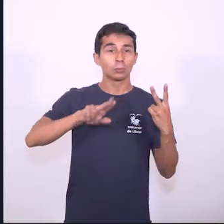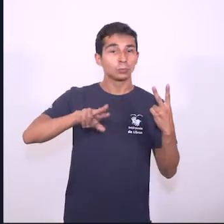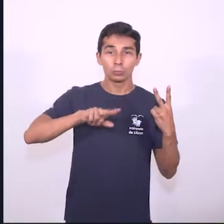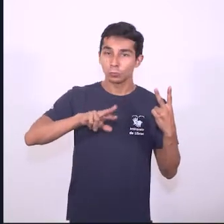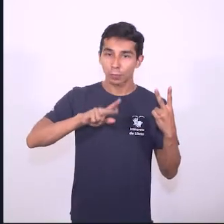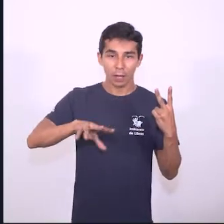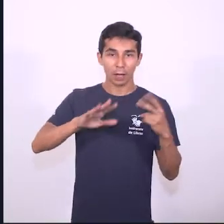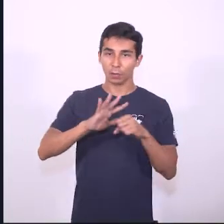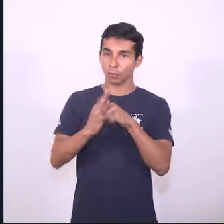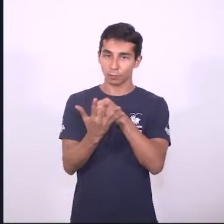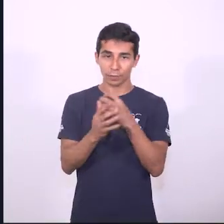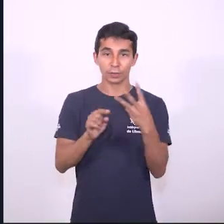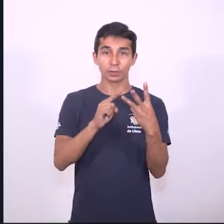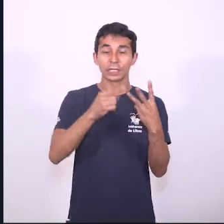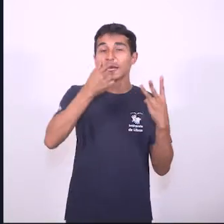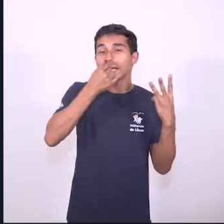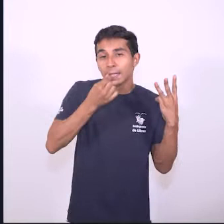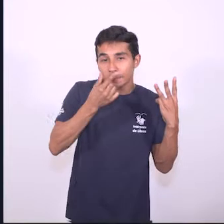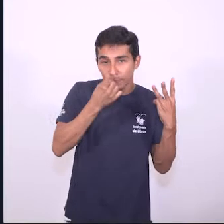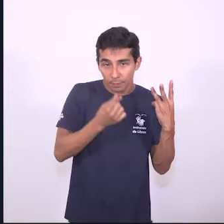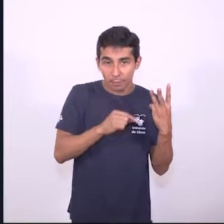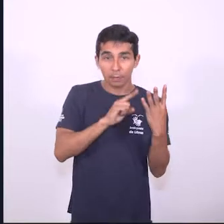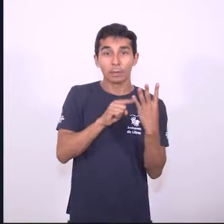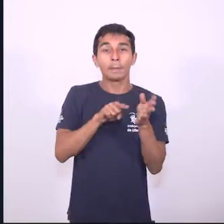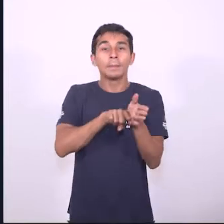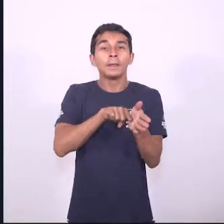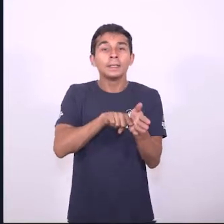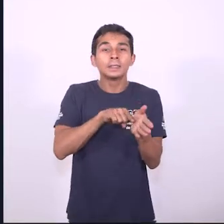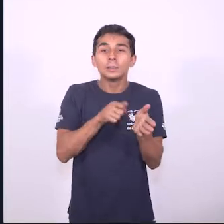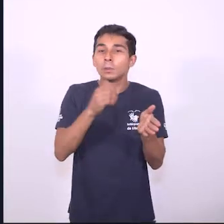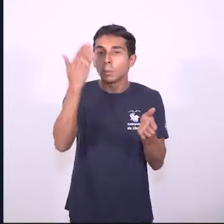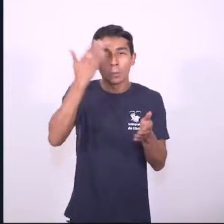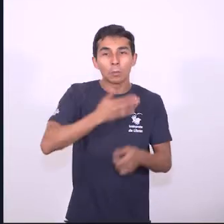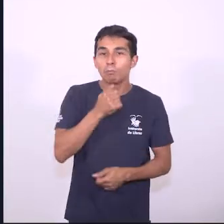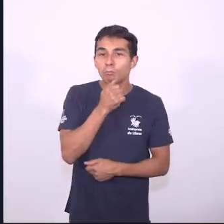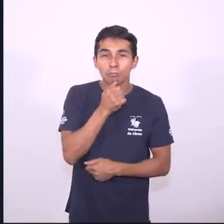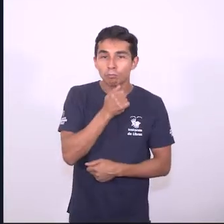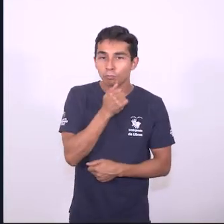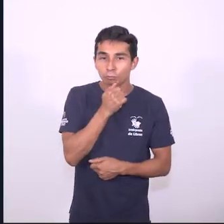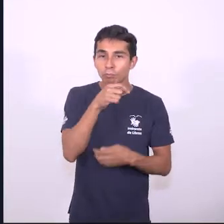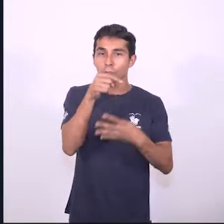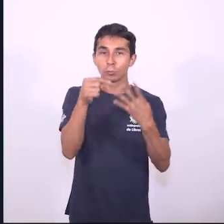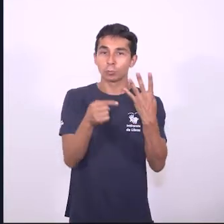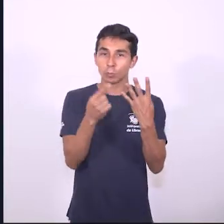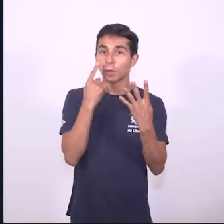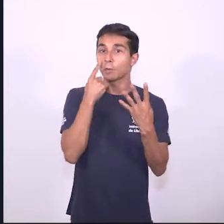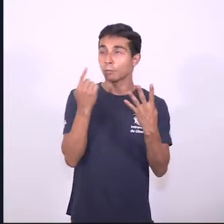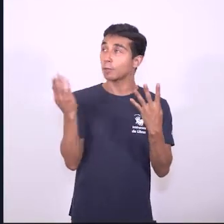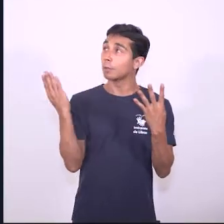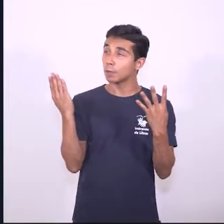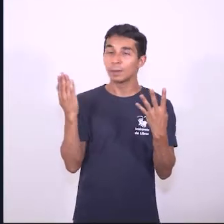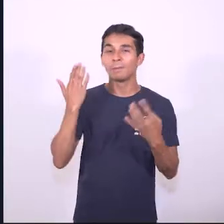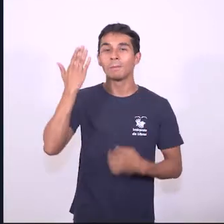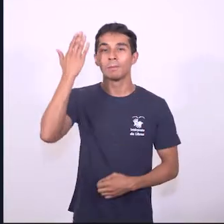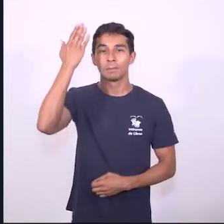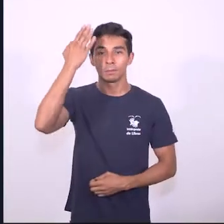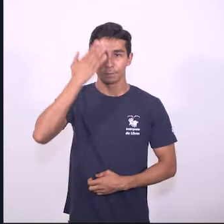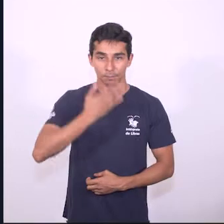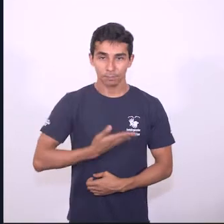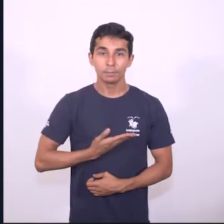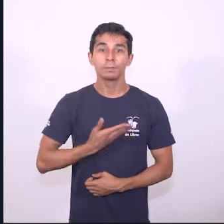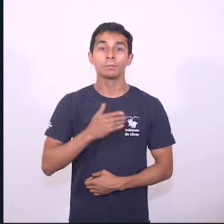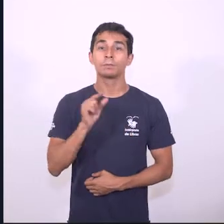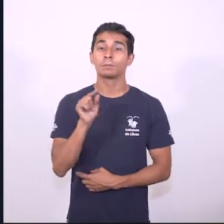estão em investigação. De qualquer maneira, visivelmente, claramente, uma aceleração